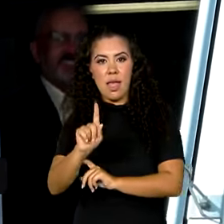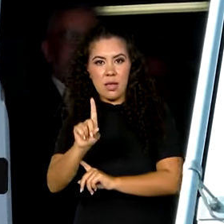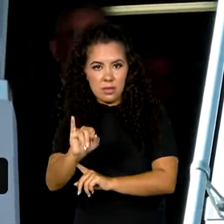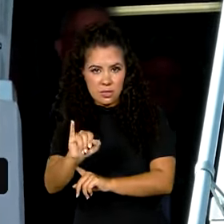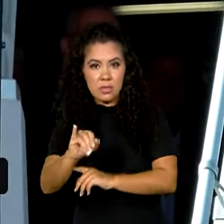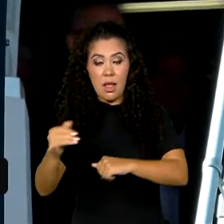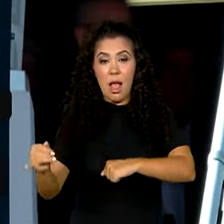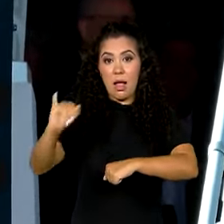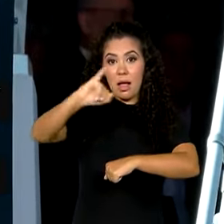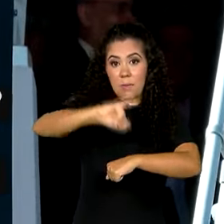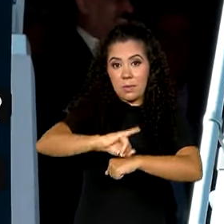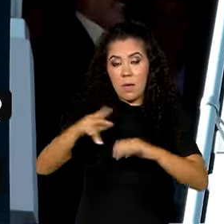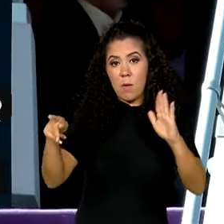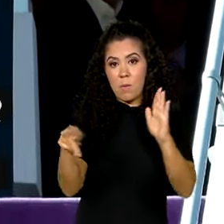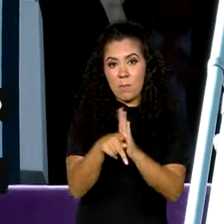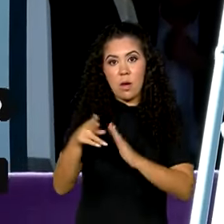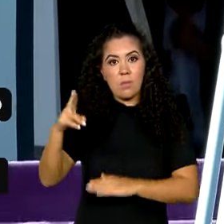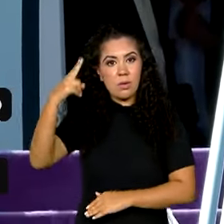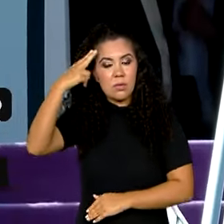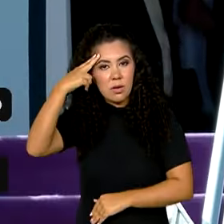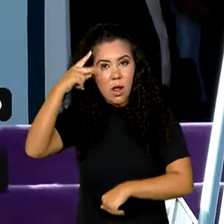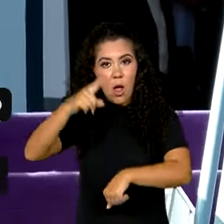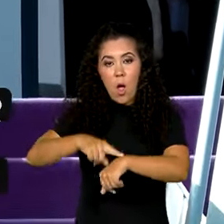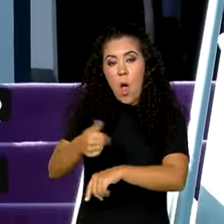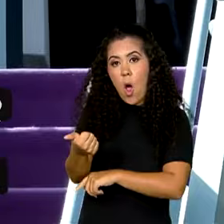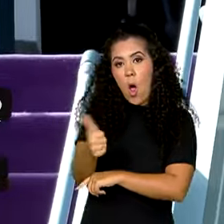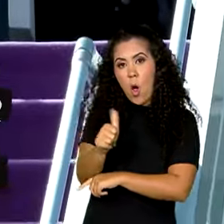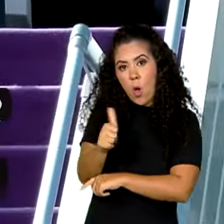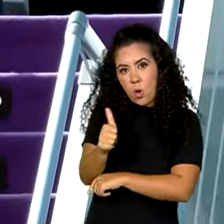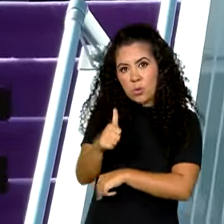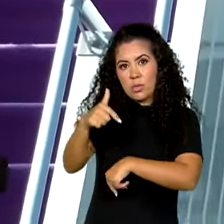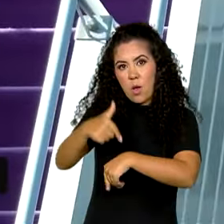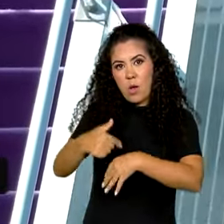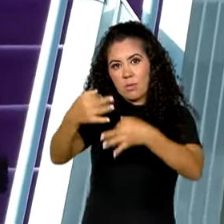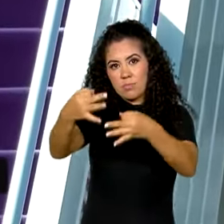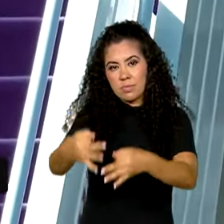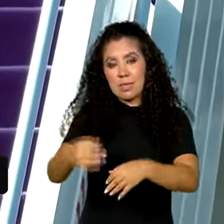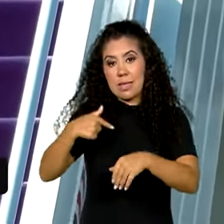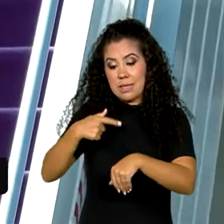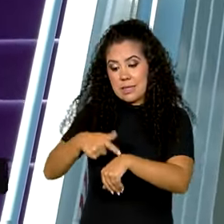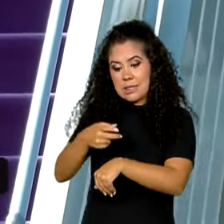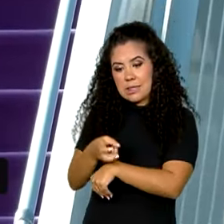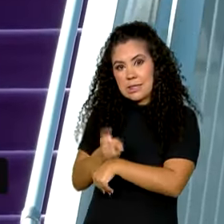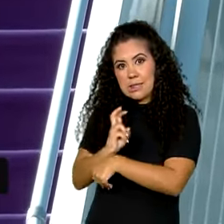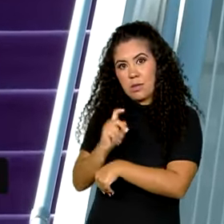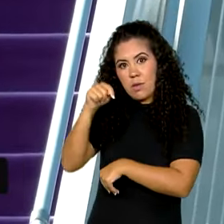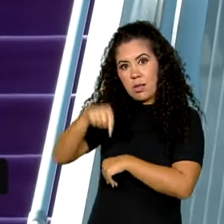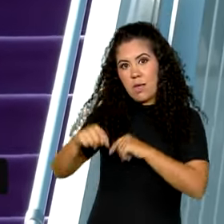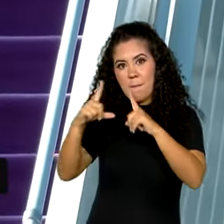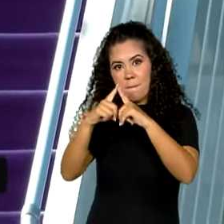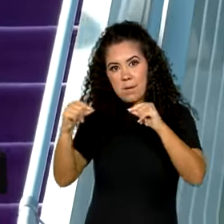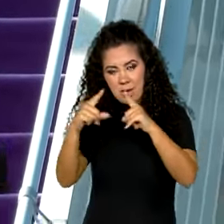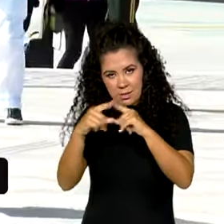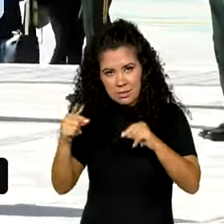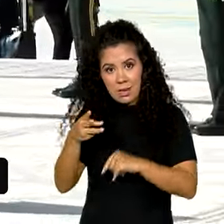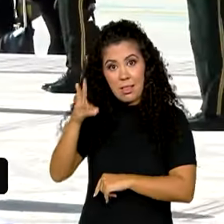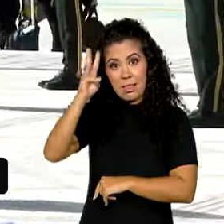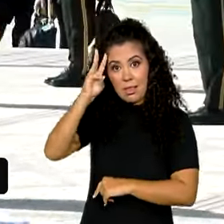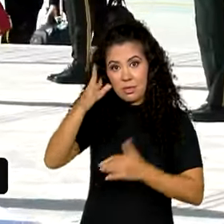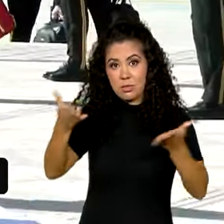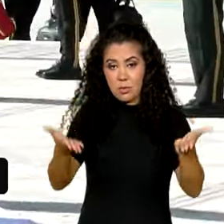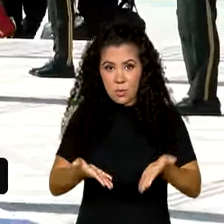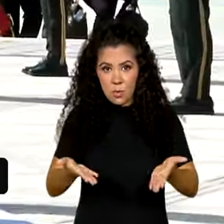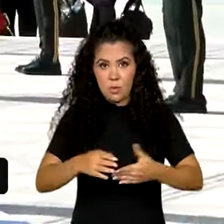capital saudita, às 11 horas da manhã, no horário local, 5 da manhã desta terça-feira, em Brasília.